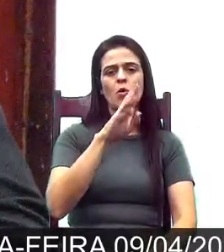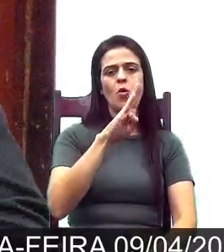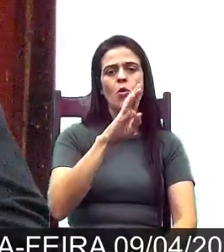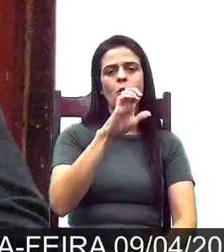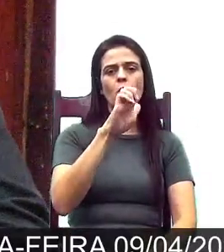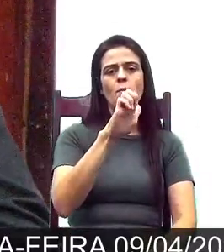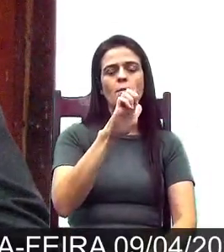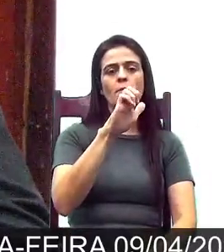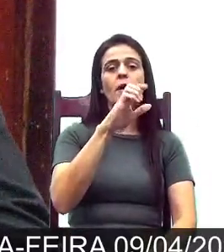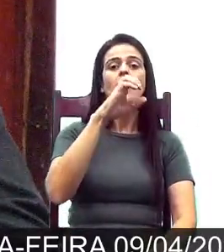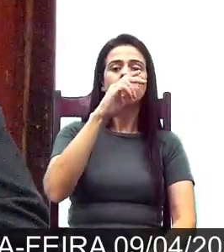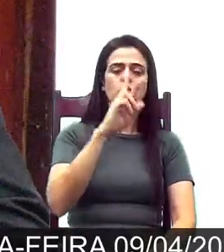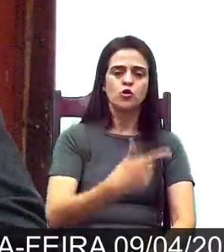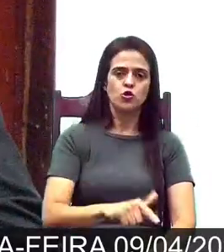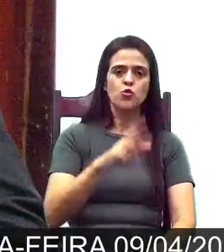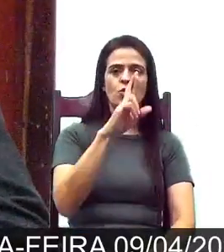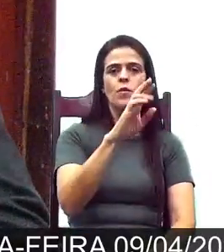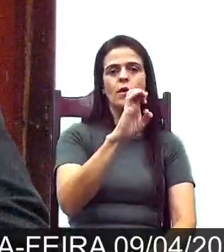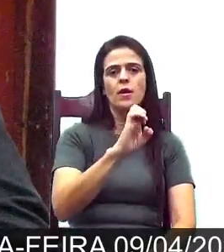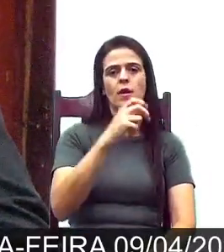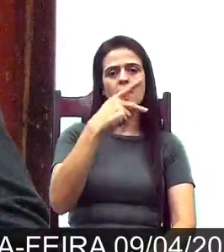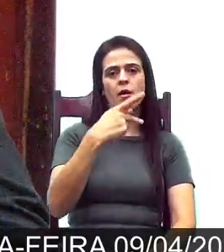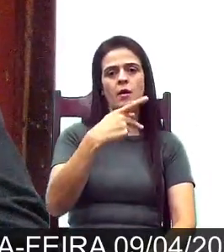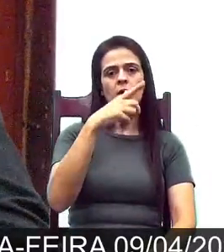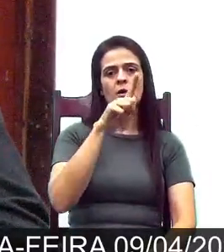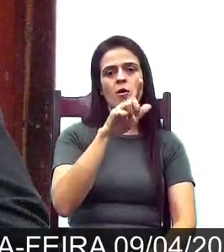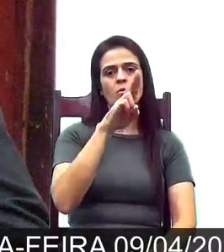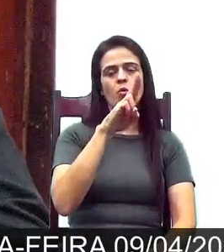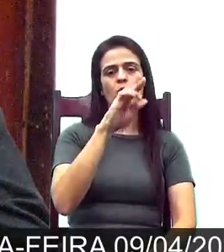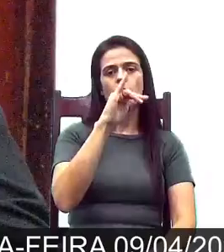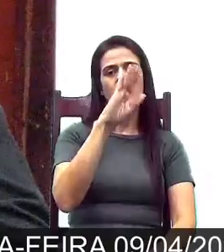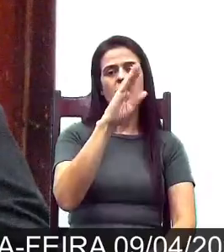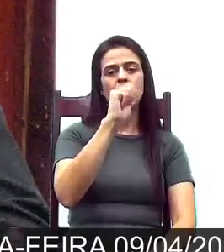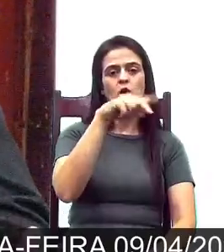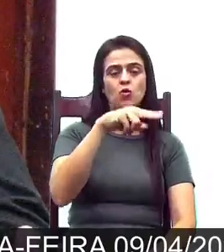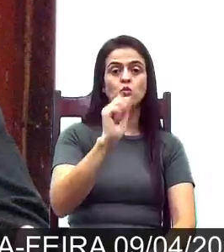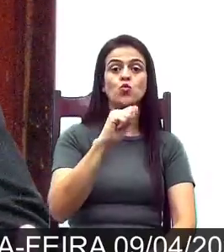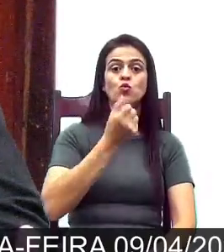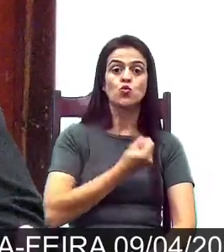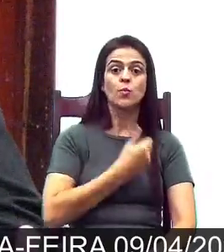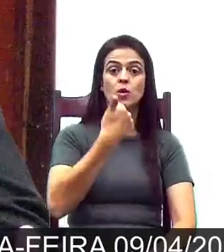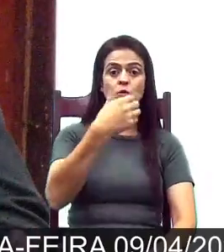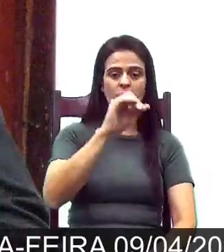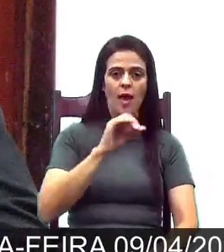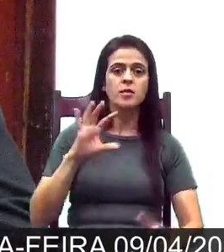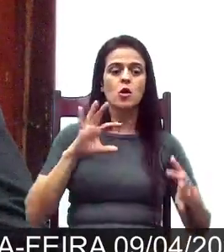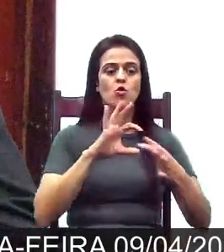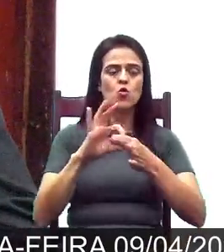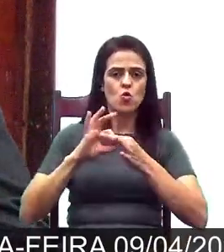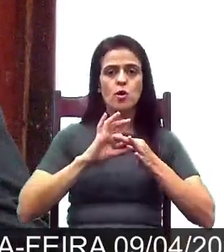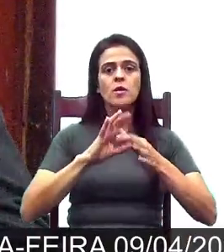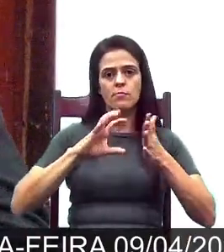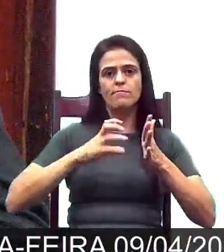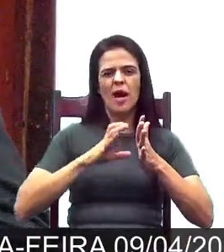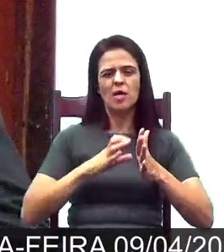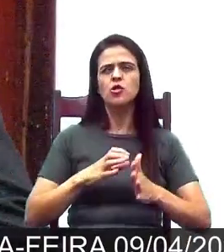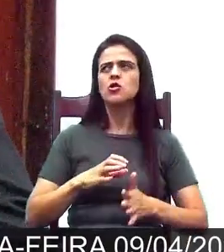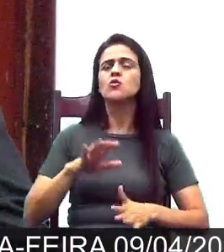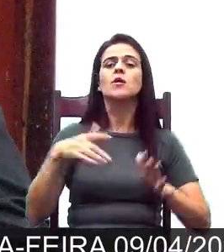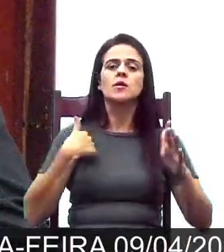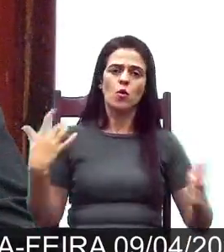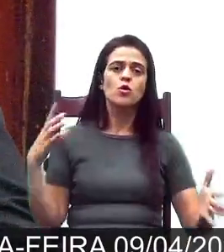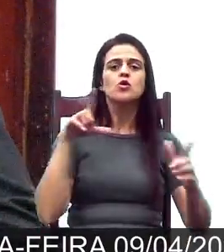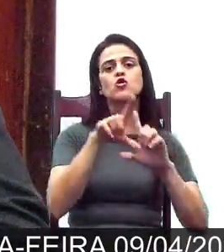número 10. Então, fiz a filiação dia 1º, né, tinha até o dia 6 para escolher o